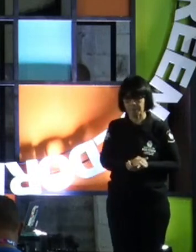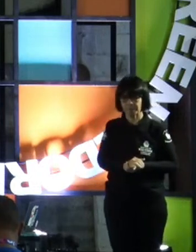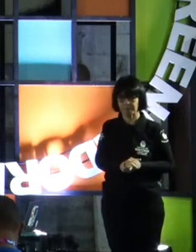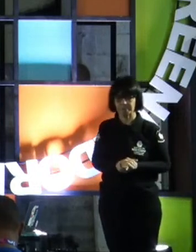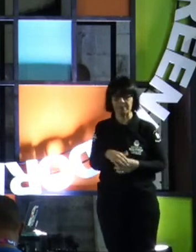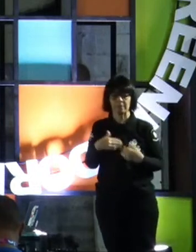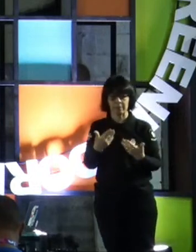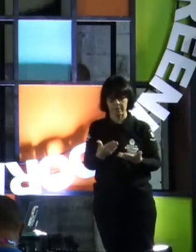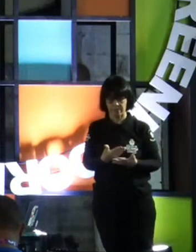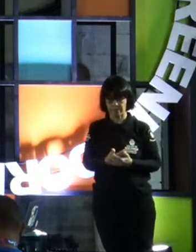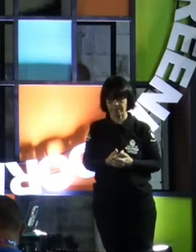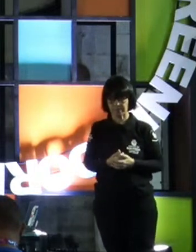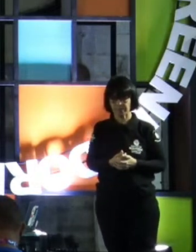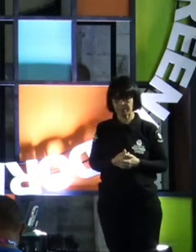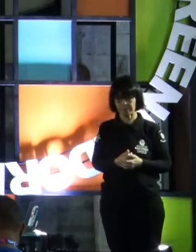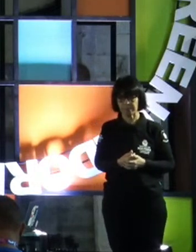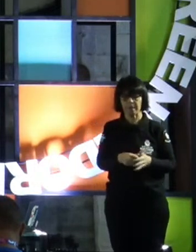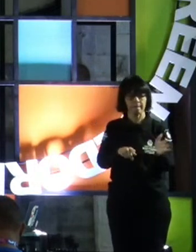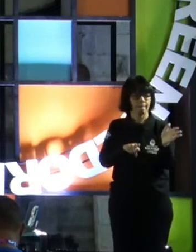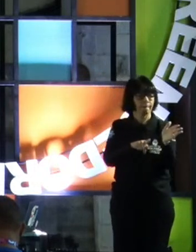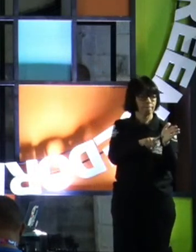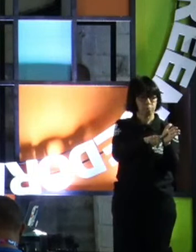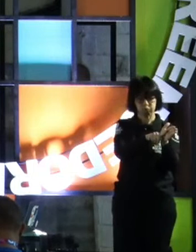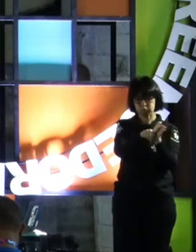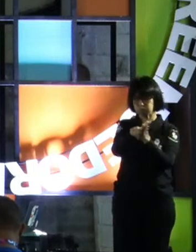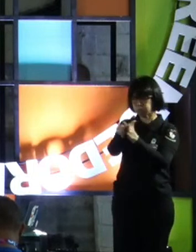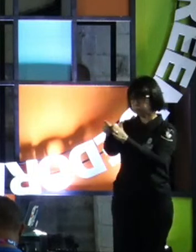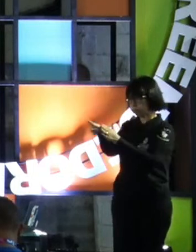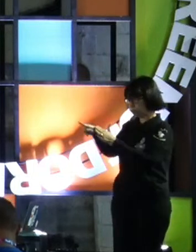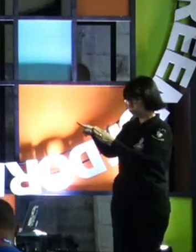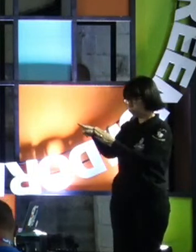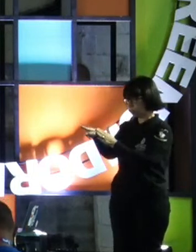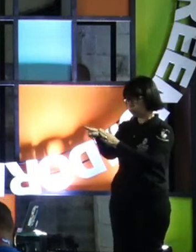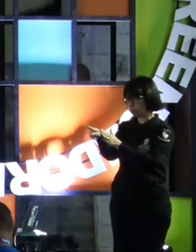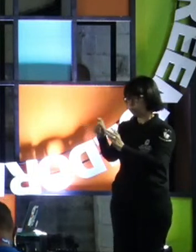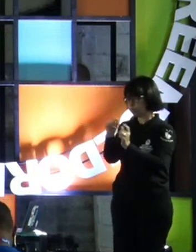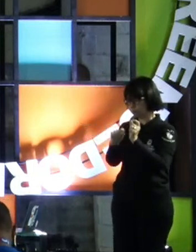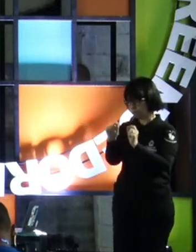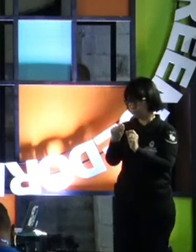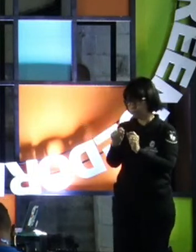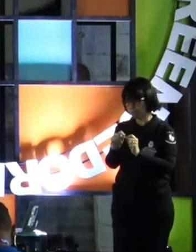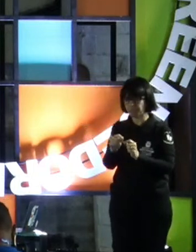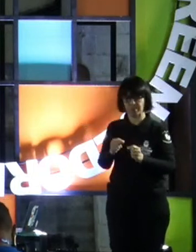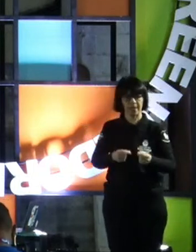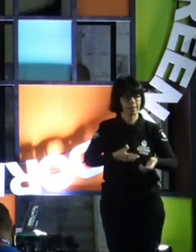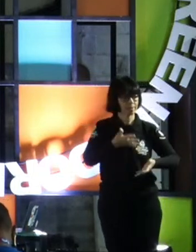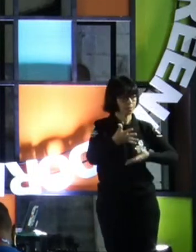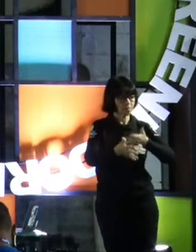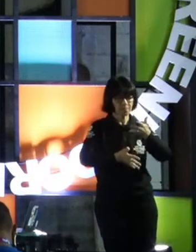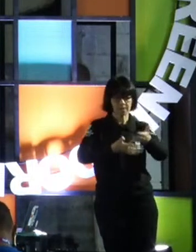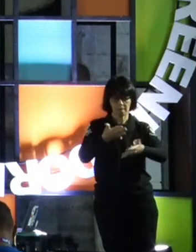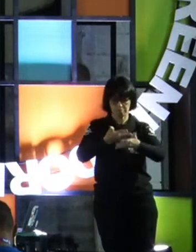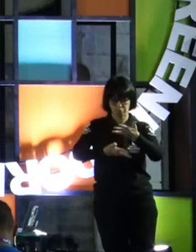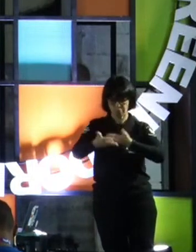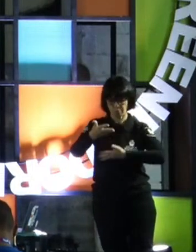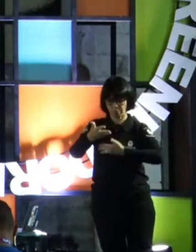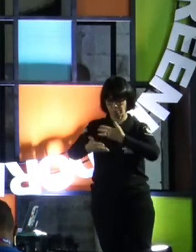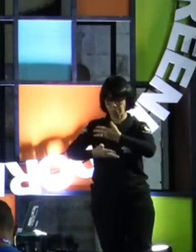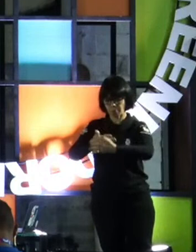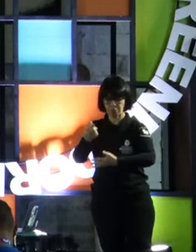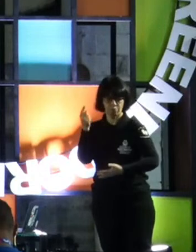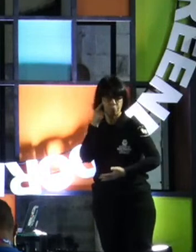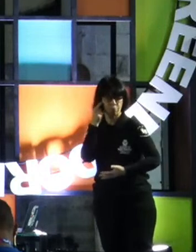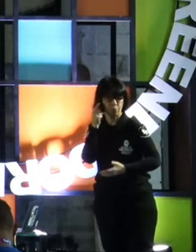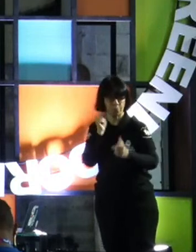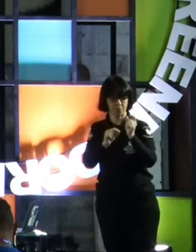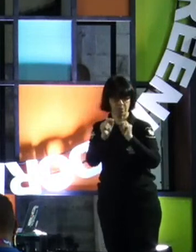E aí, a pergunta que eu faço para vocês, para abrir para uma conversa aqui, para a gente trocar uma ideia,